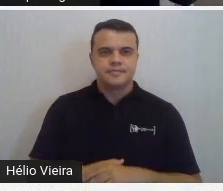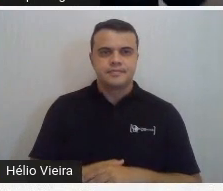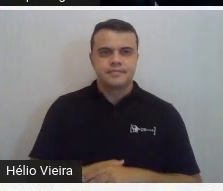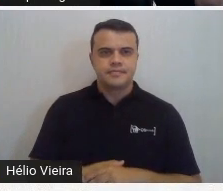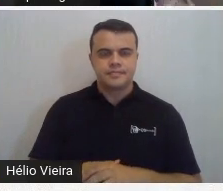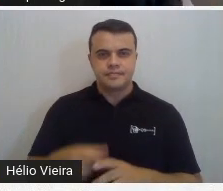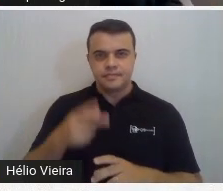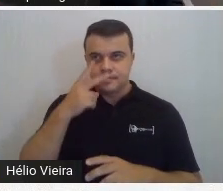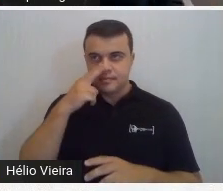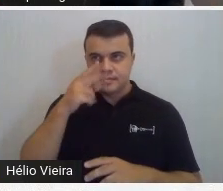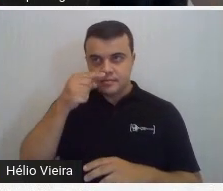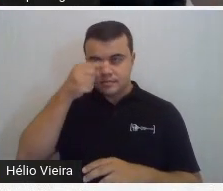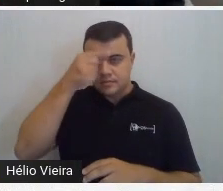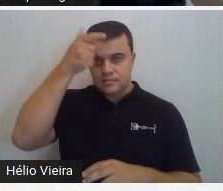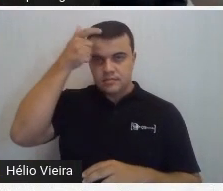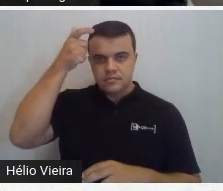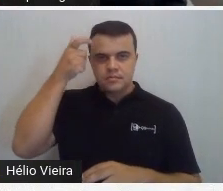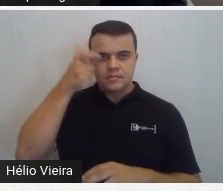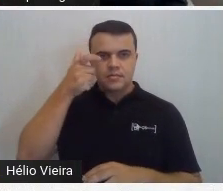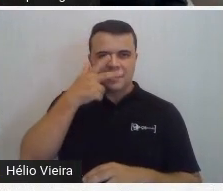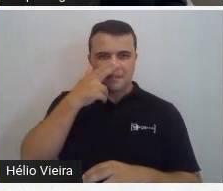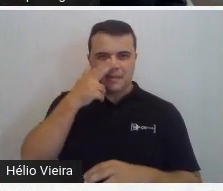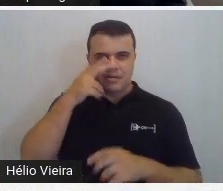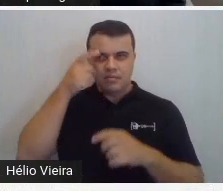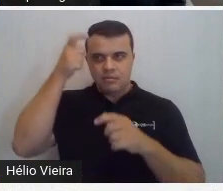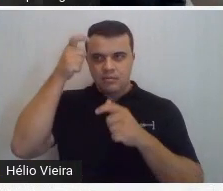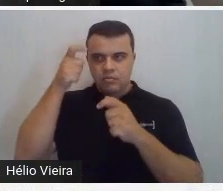uma aura ali dela se expandindo.